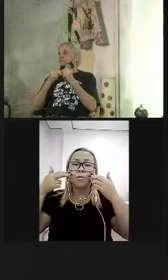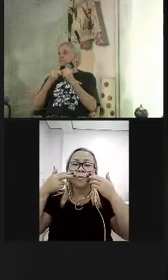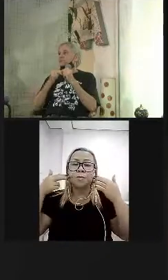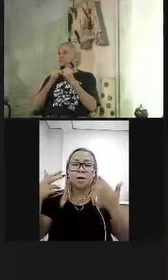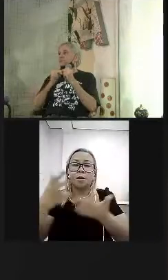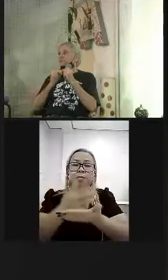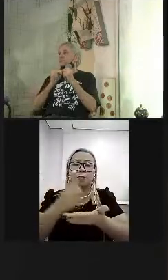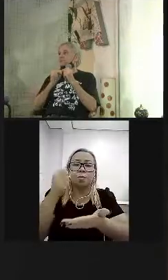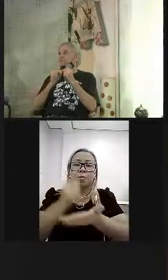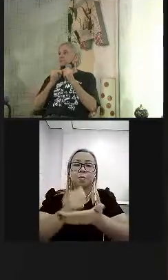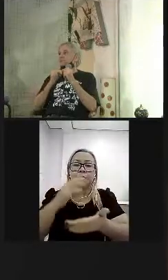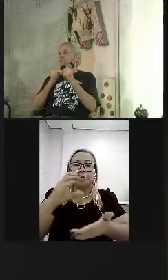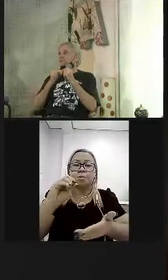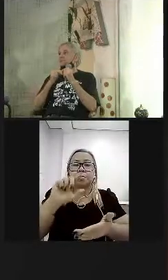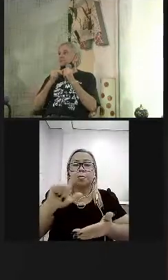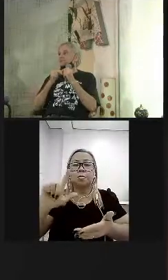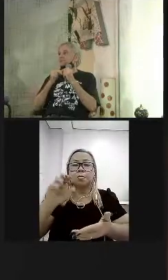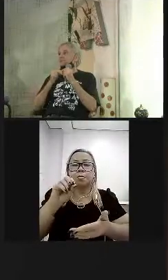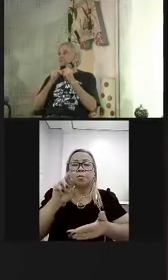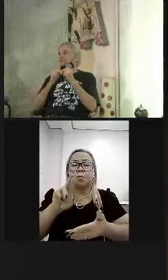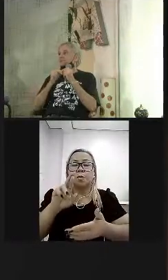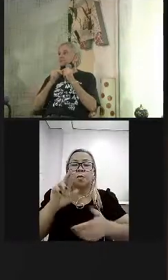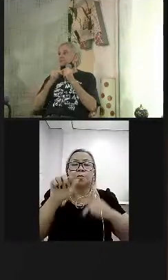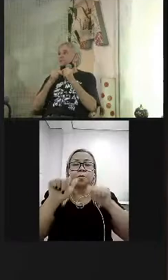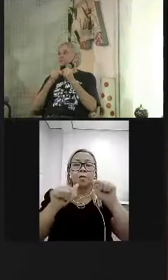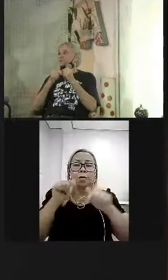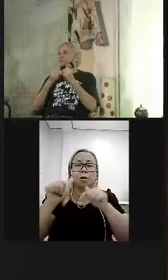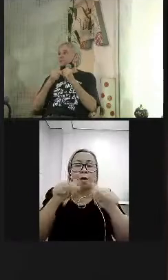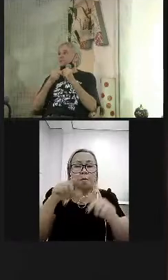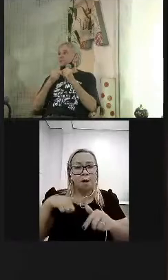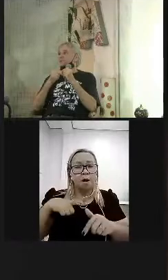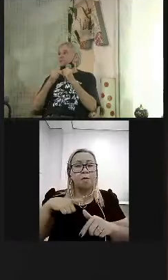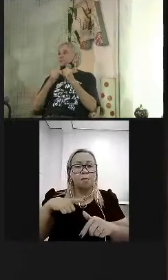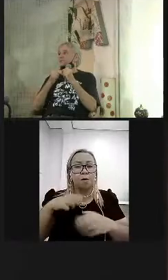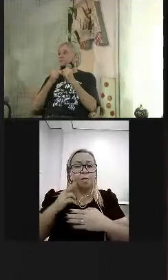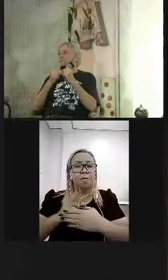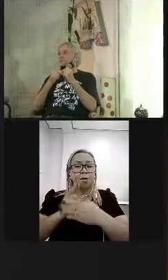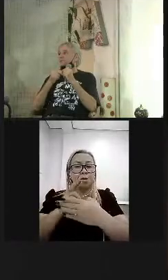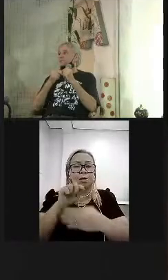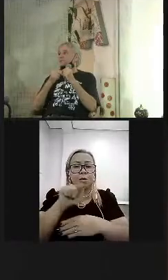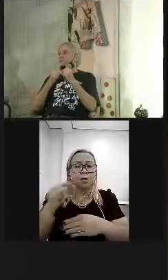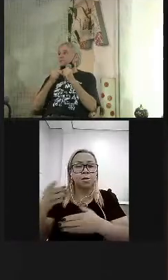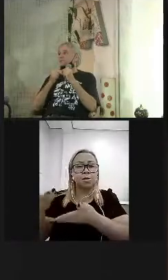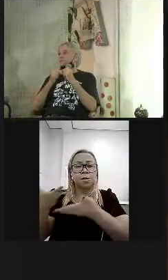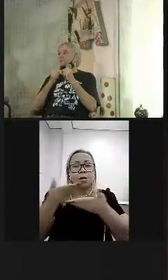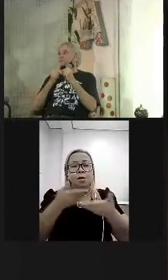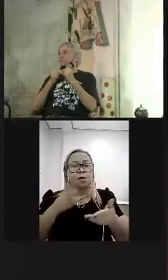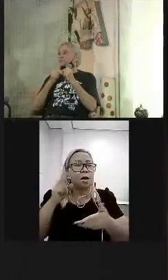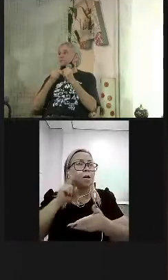Então, esse trabalho ele tem isso. E ele traz também essa